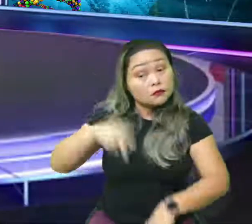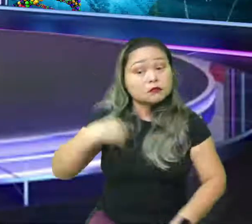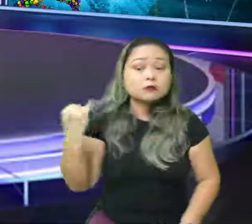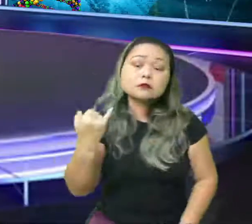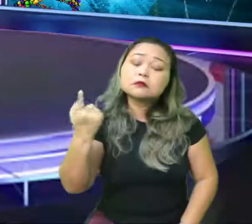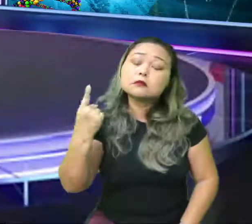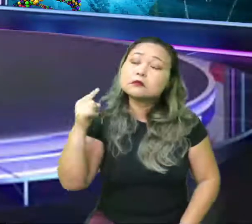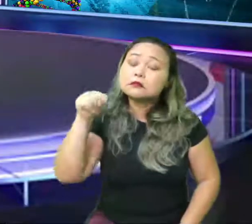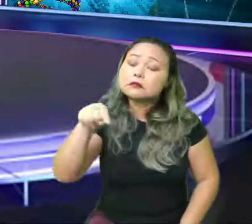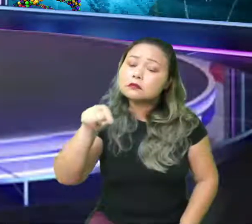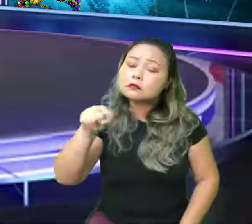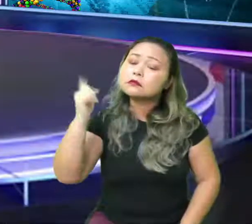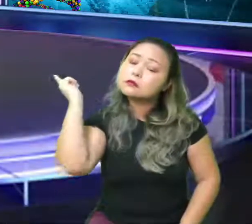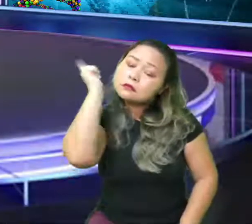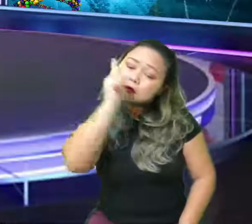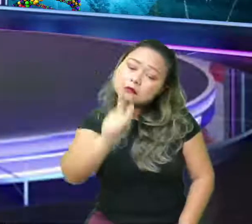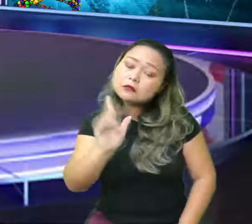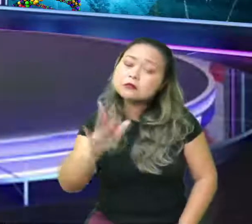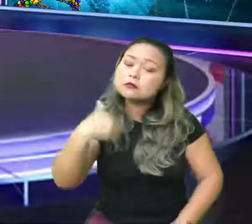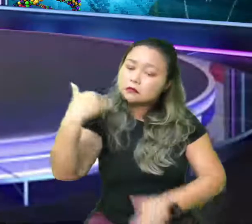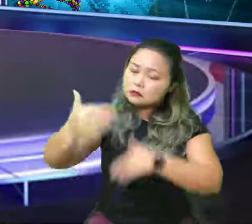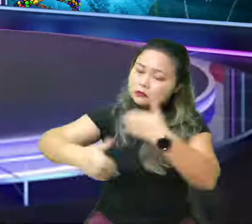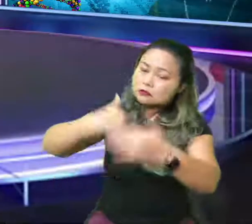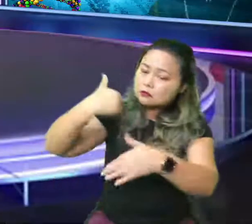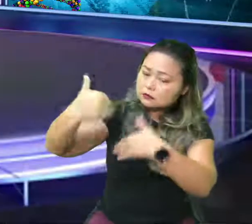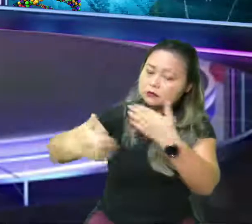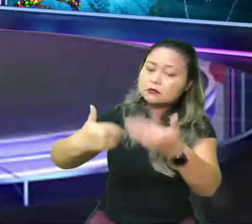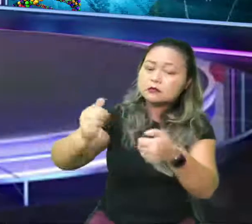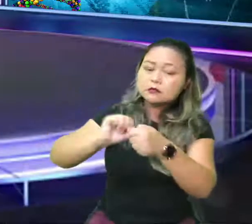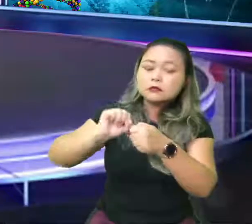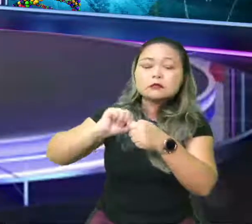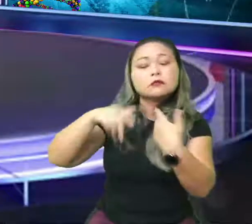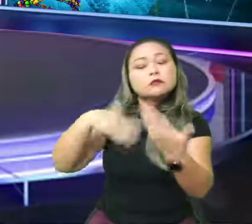importantes para você conseguir, né, seguir na pegada aqui